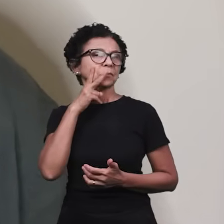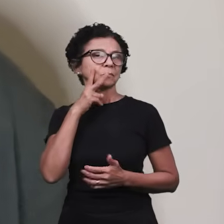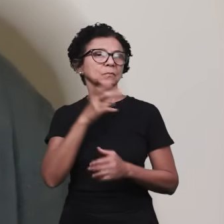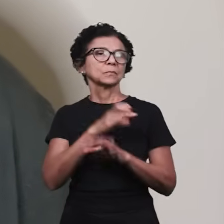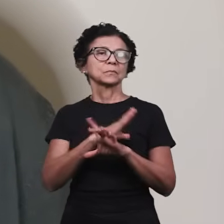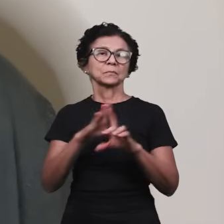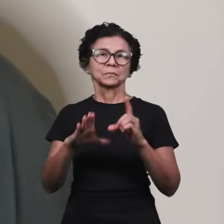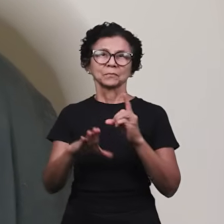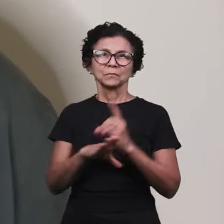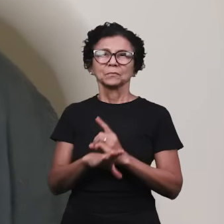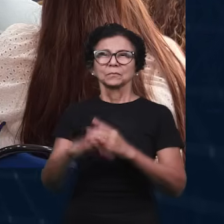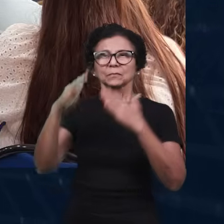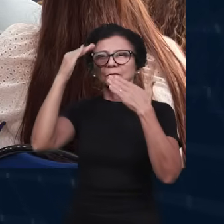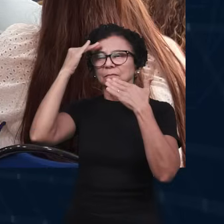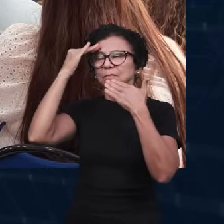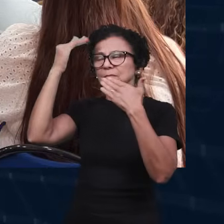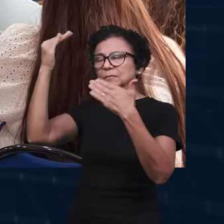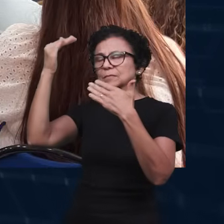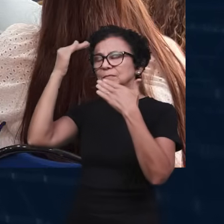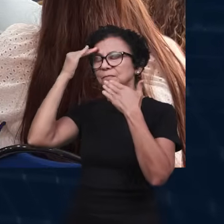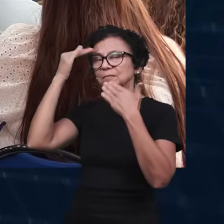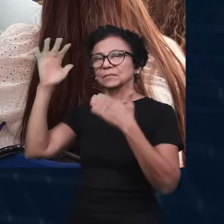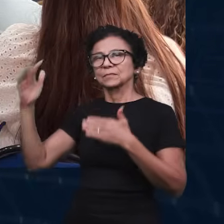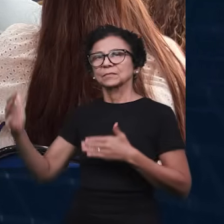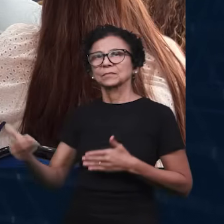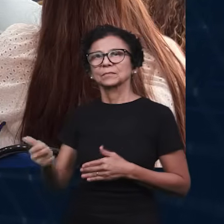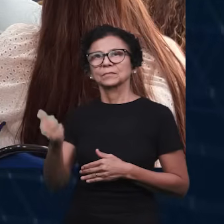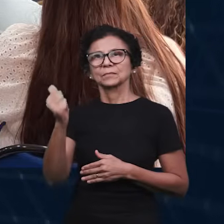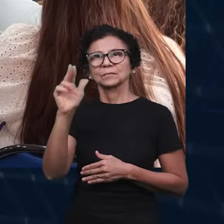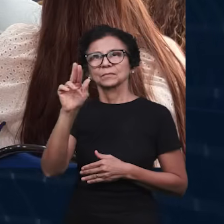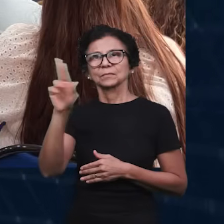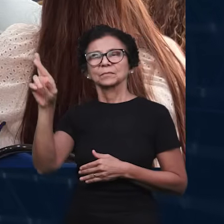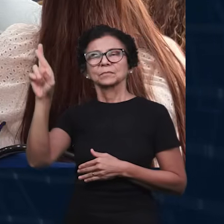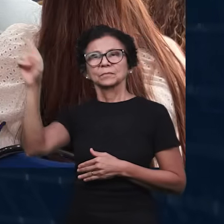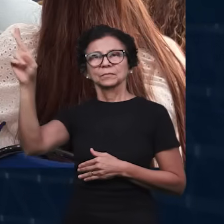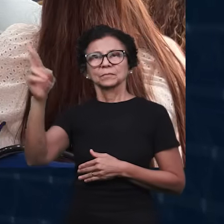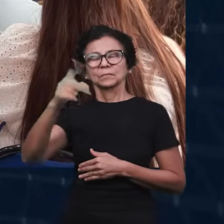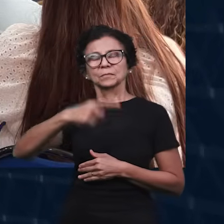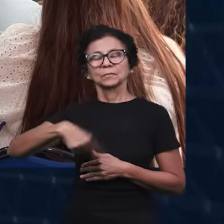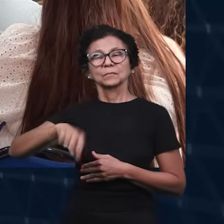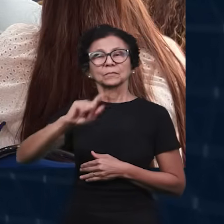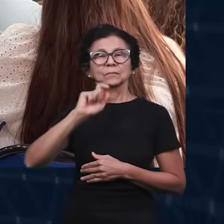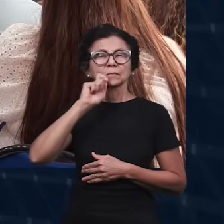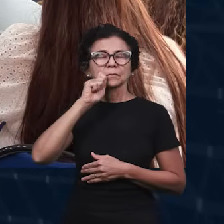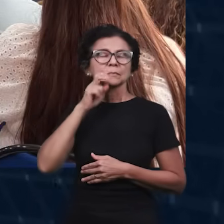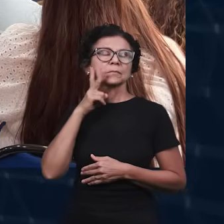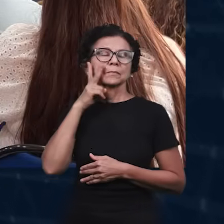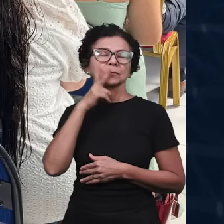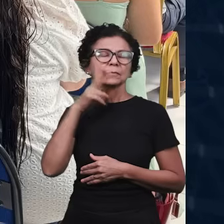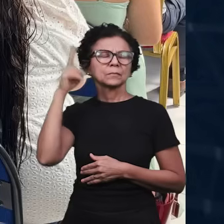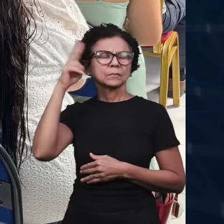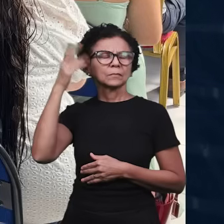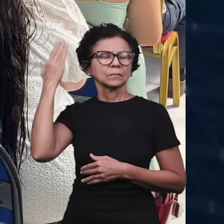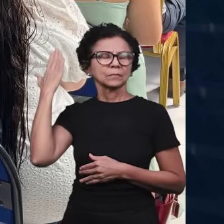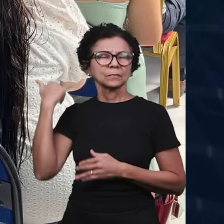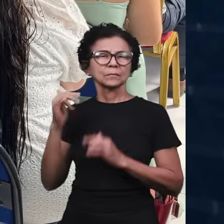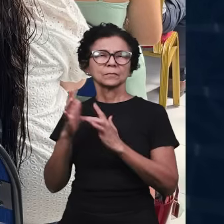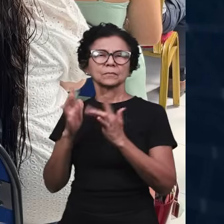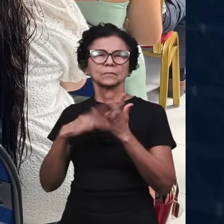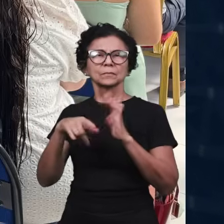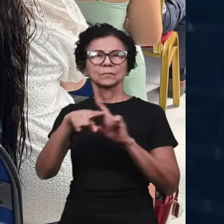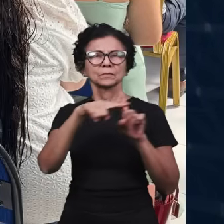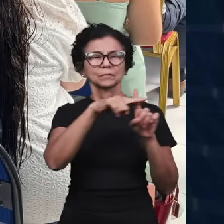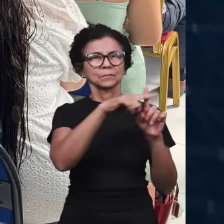Senhor. Em um culto marcado por gratidão e adoração, os irmãos participaram do pão e do cálice em memória do sacrifício do